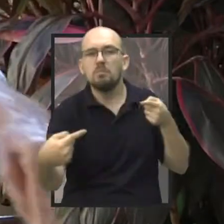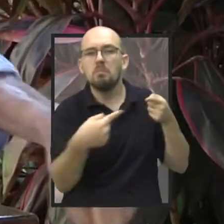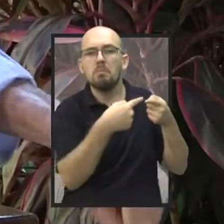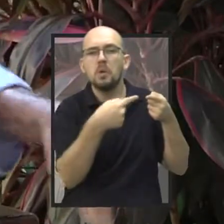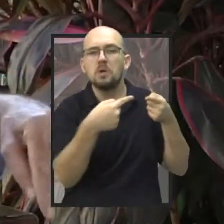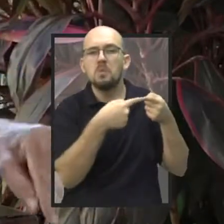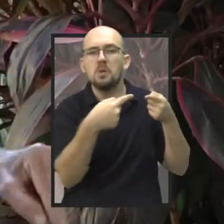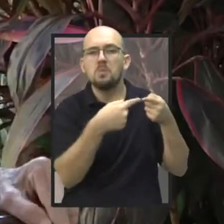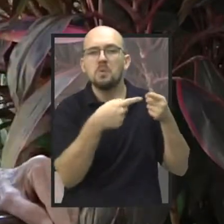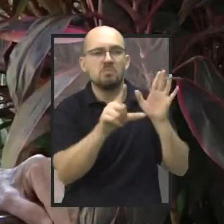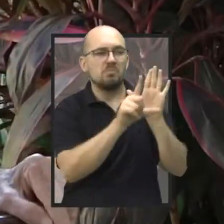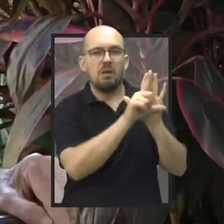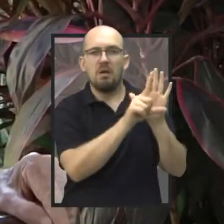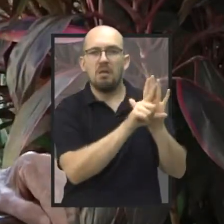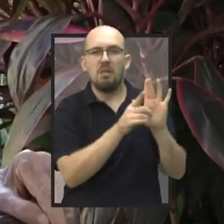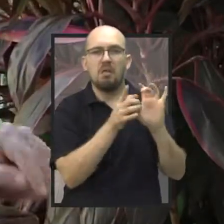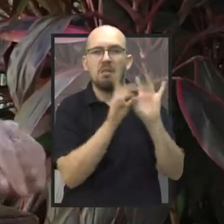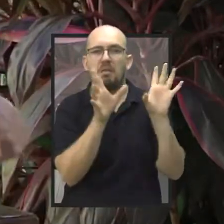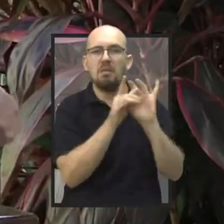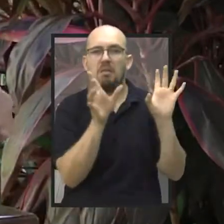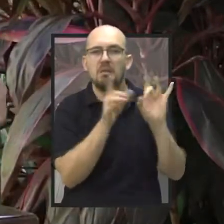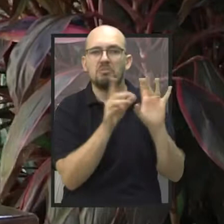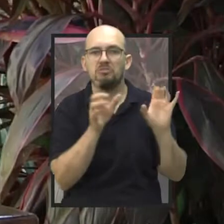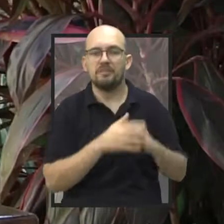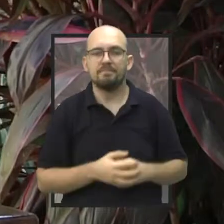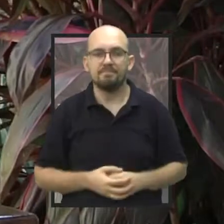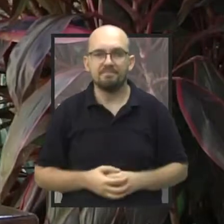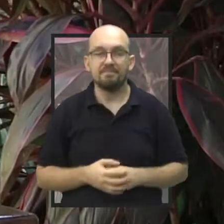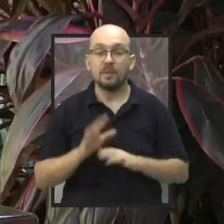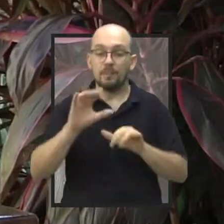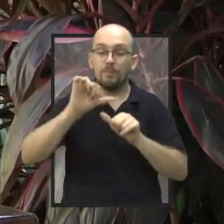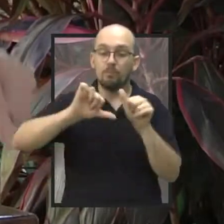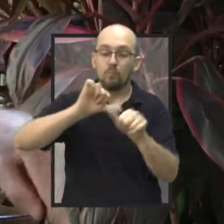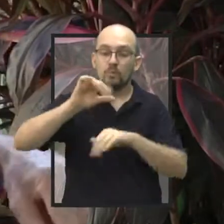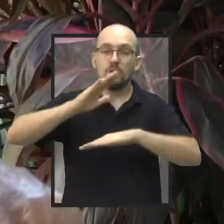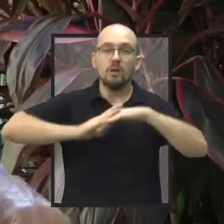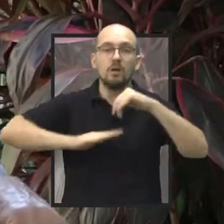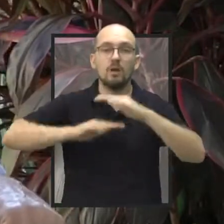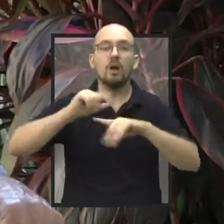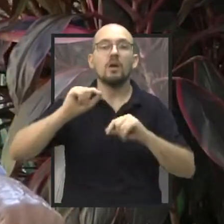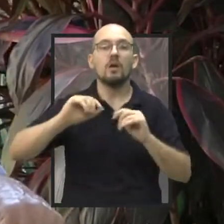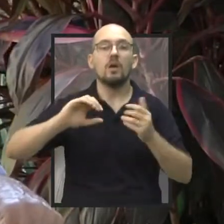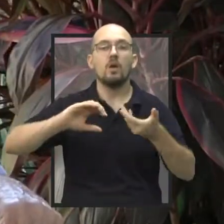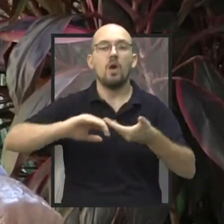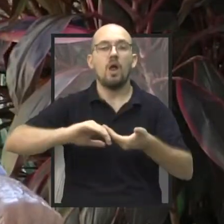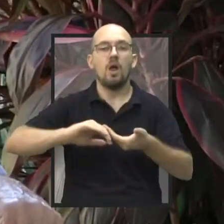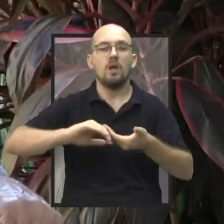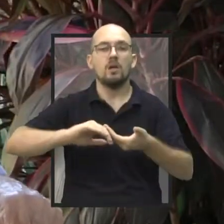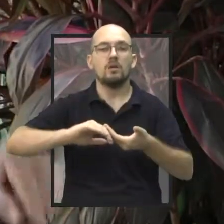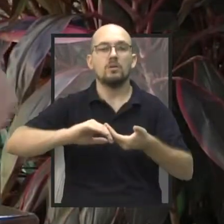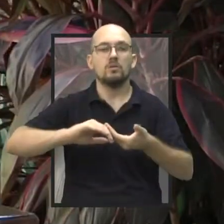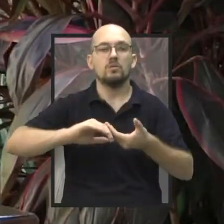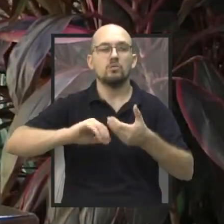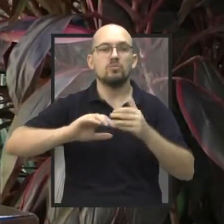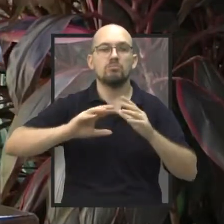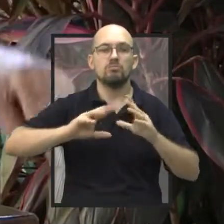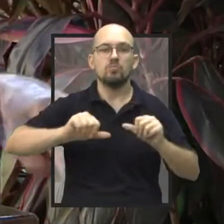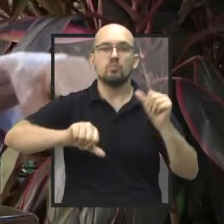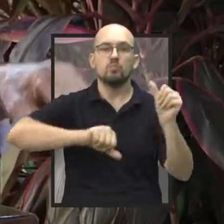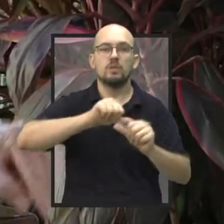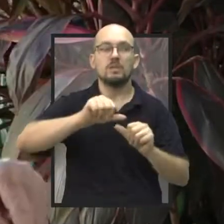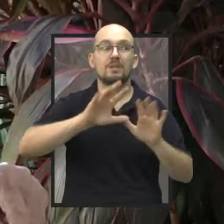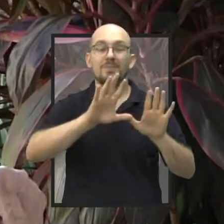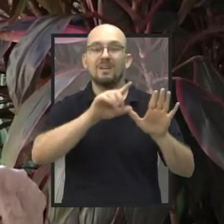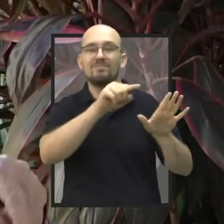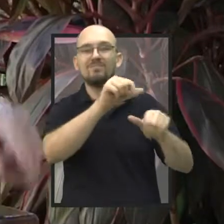não possa ser mudado. Ora, a mudança pertence a quem? Ao Congresso Nacional. Primeiro nós temos que